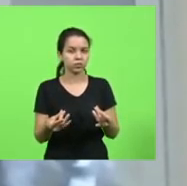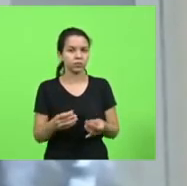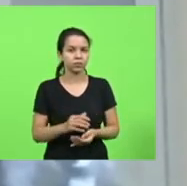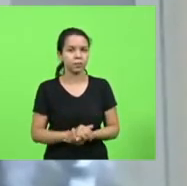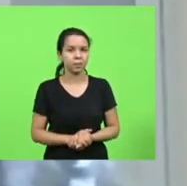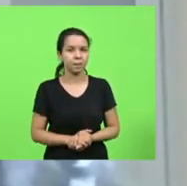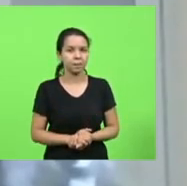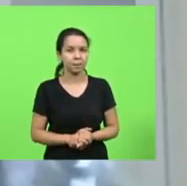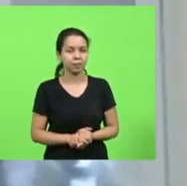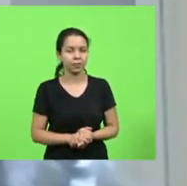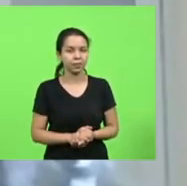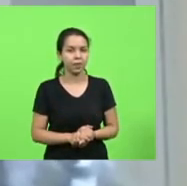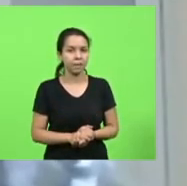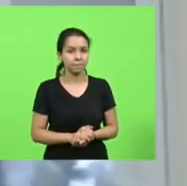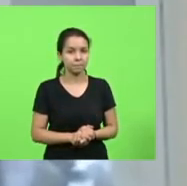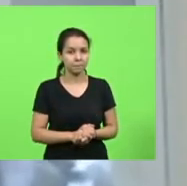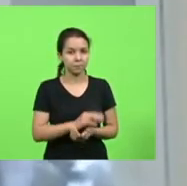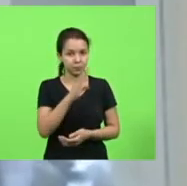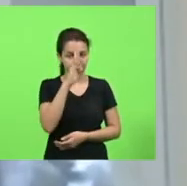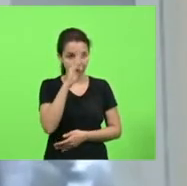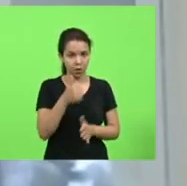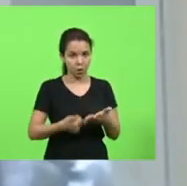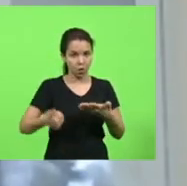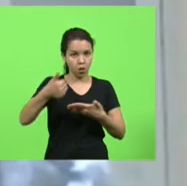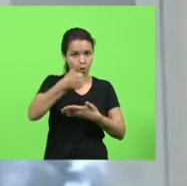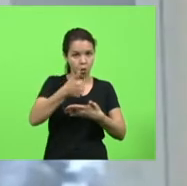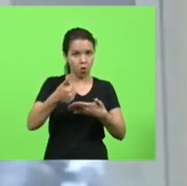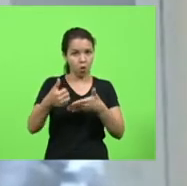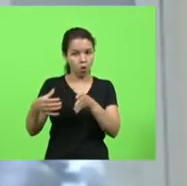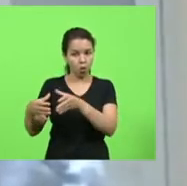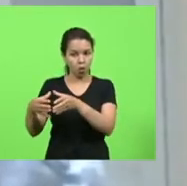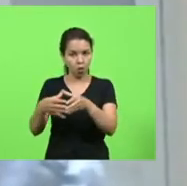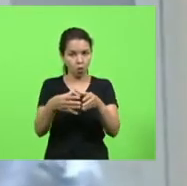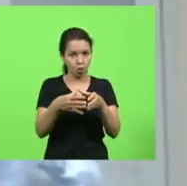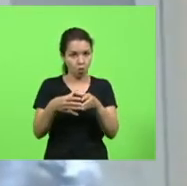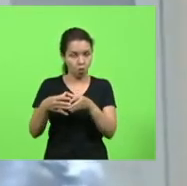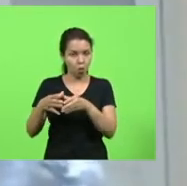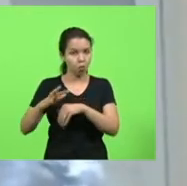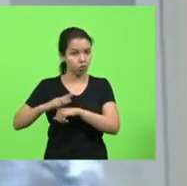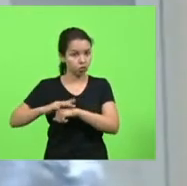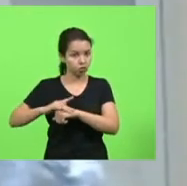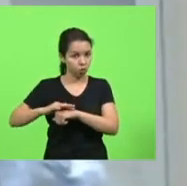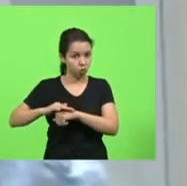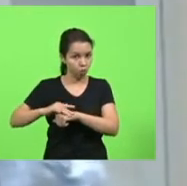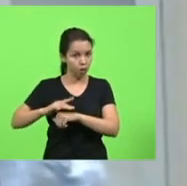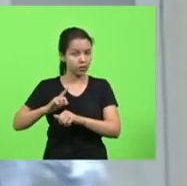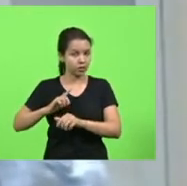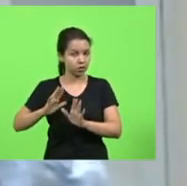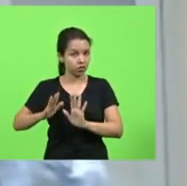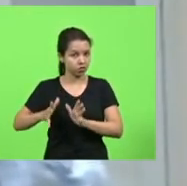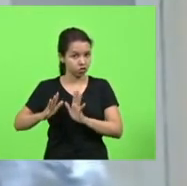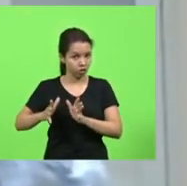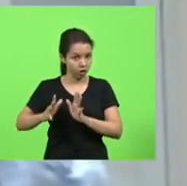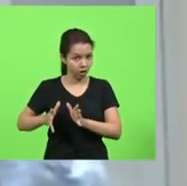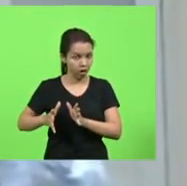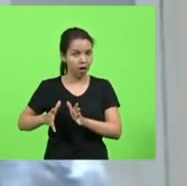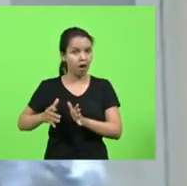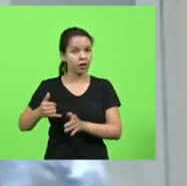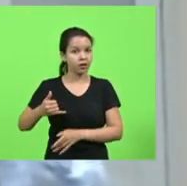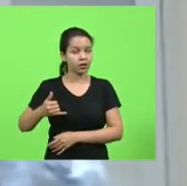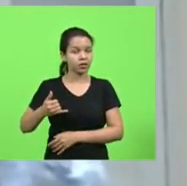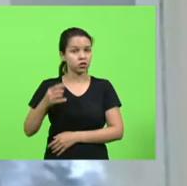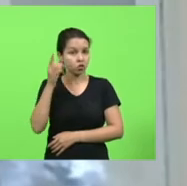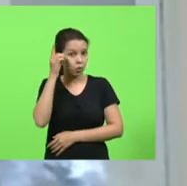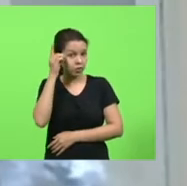a priorização no grupo de comorbidades com a vacinação das pessoas com síndrome de Down maiores de 18 anos,